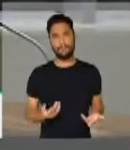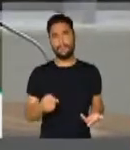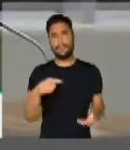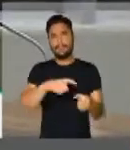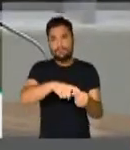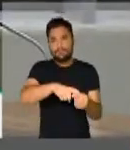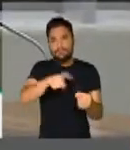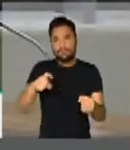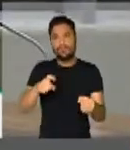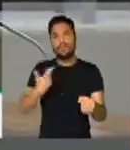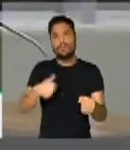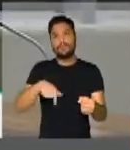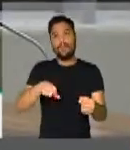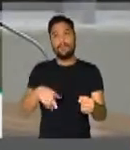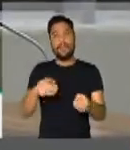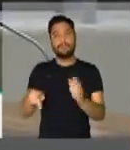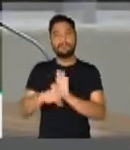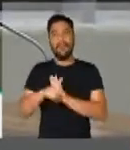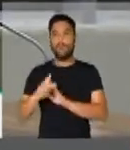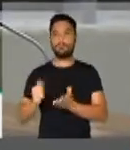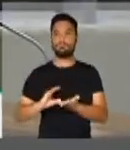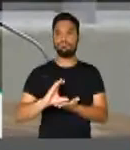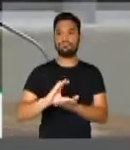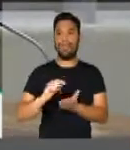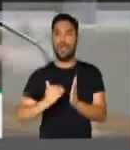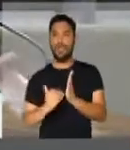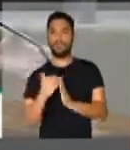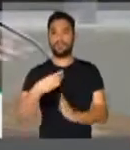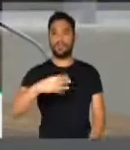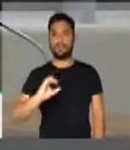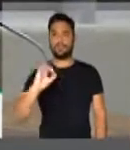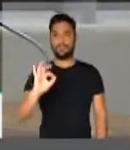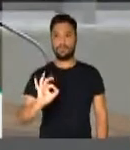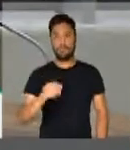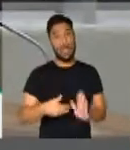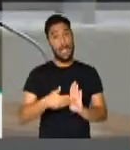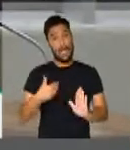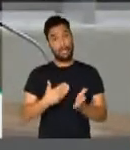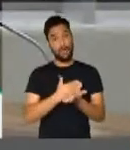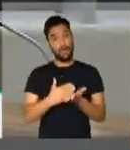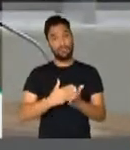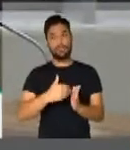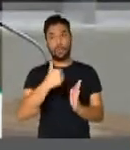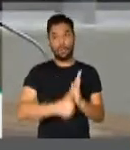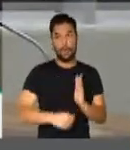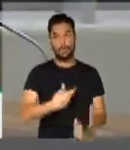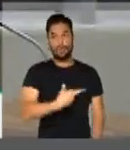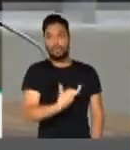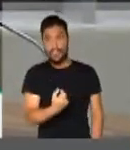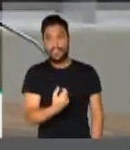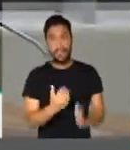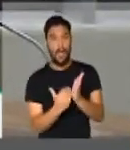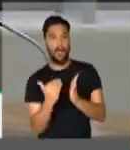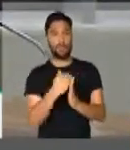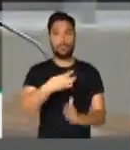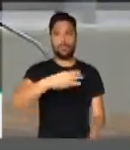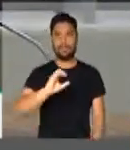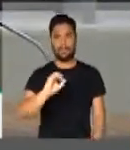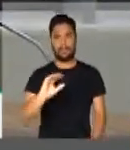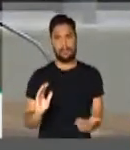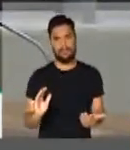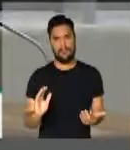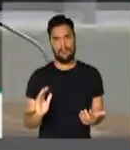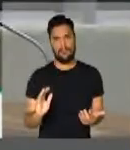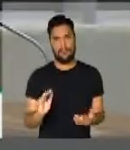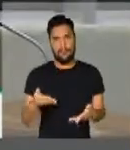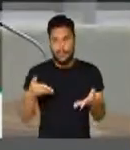que a desvinculação das receitas da União aumentou para 30%. Começou como 20%, aumentou para 30%. E o que a gente está vendo